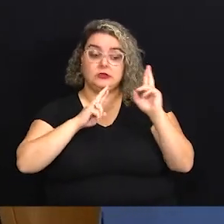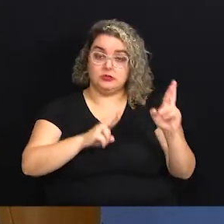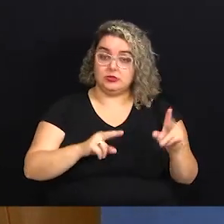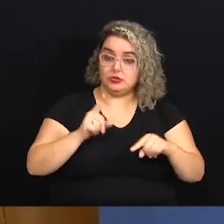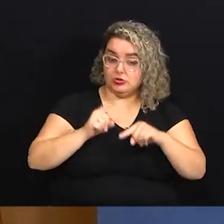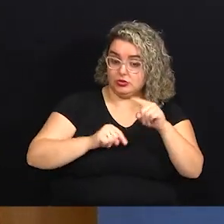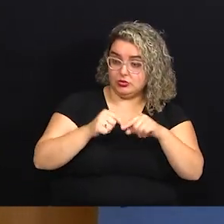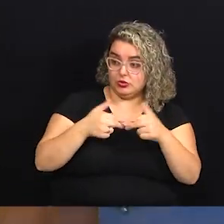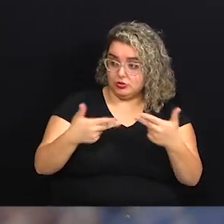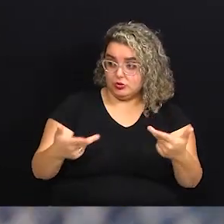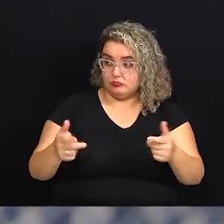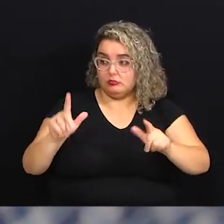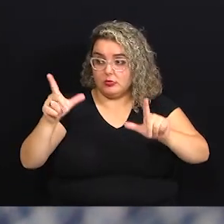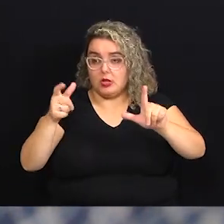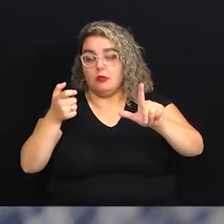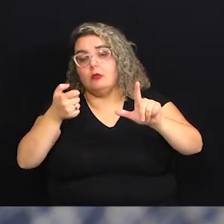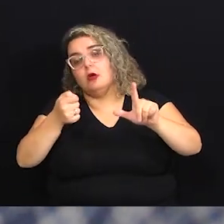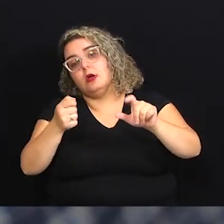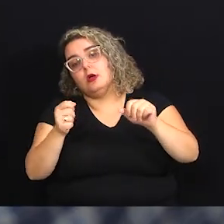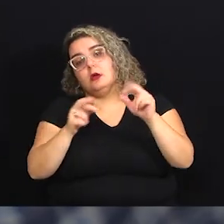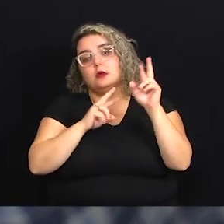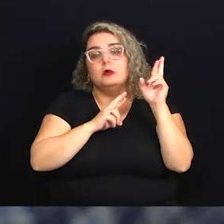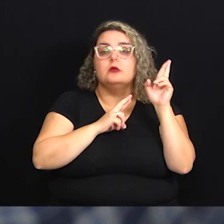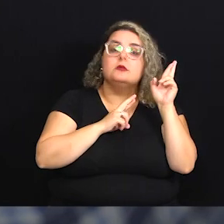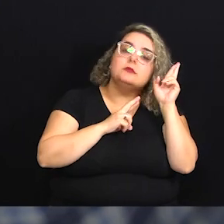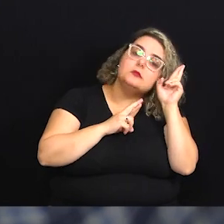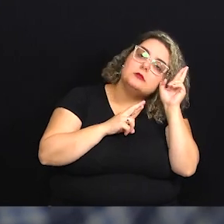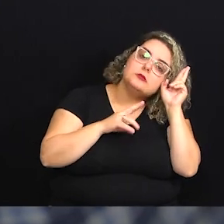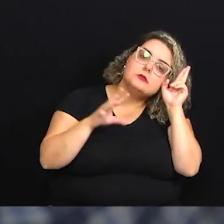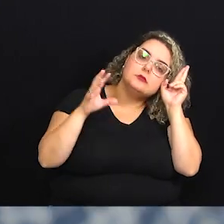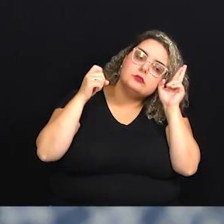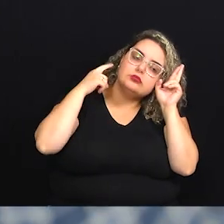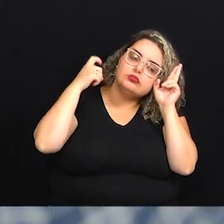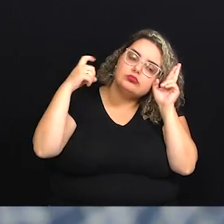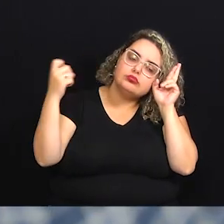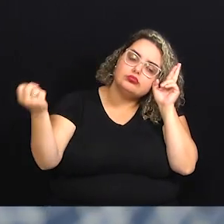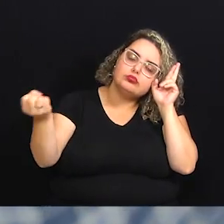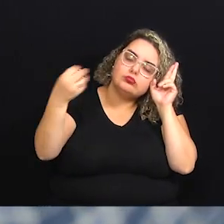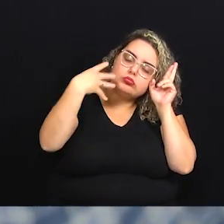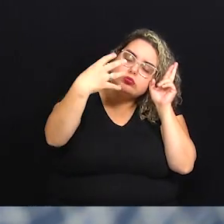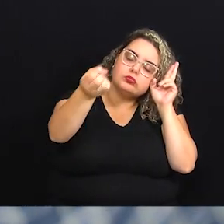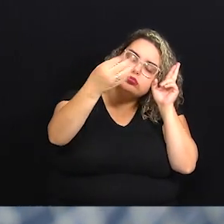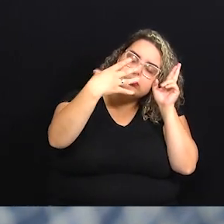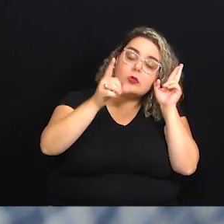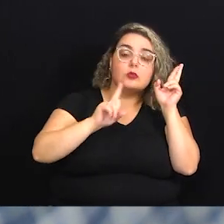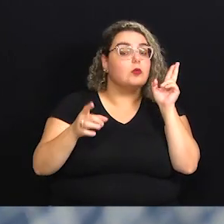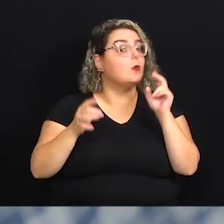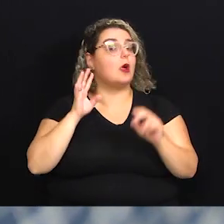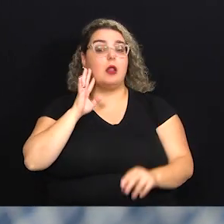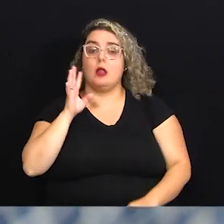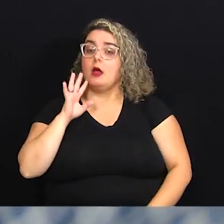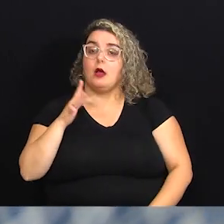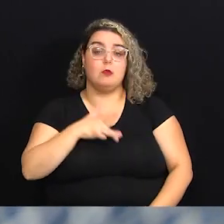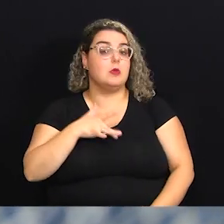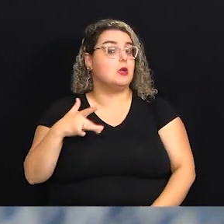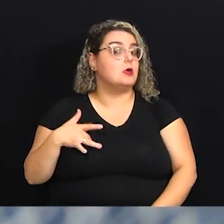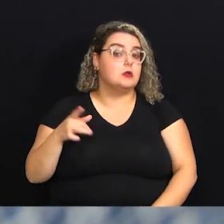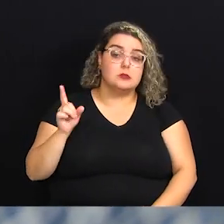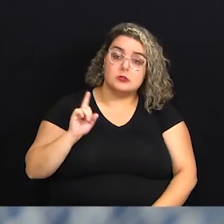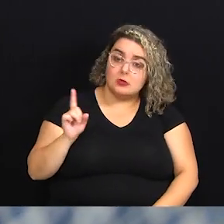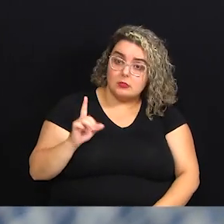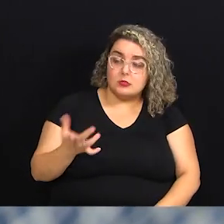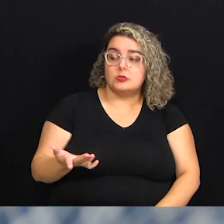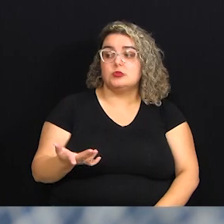Se você dorme com equipamento, né, ligado ali, você tá ouvindo aqueles barulhos, então não é nem legal para sua